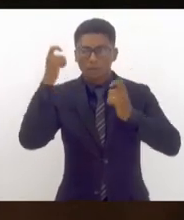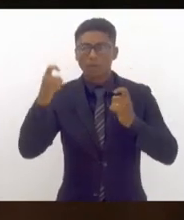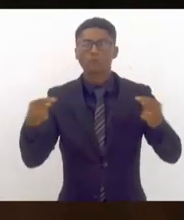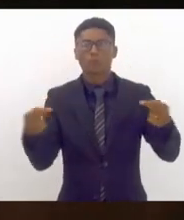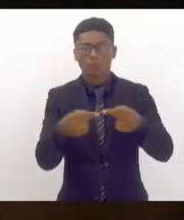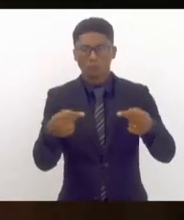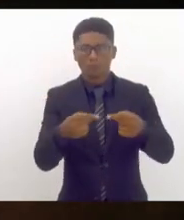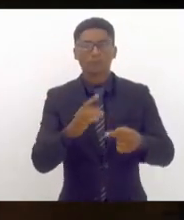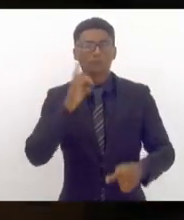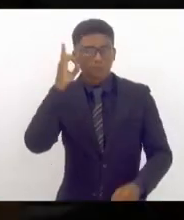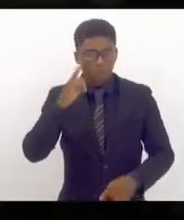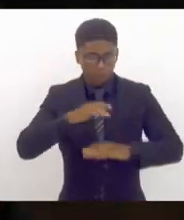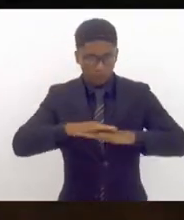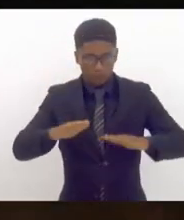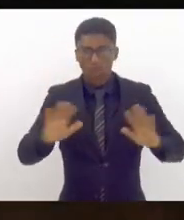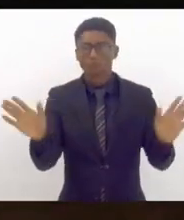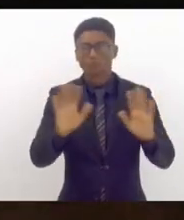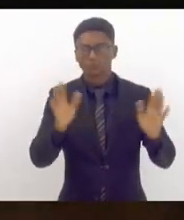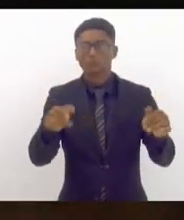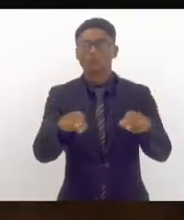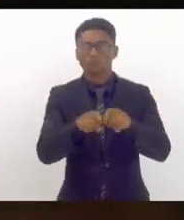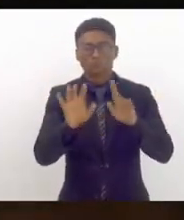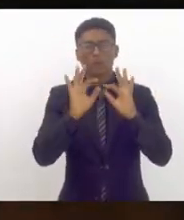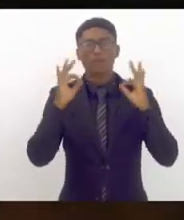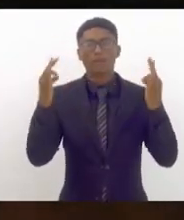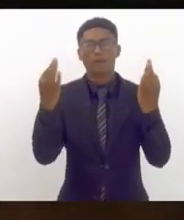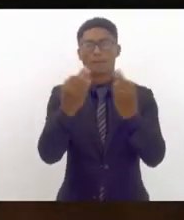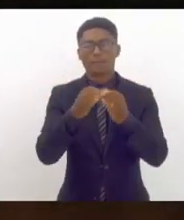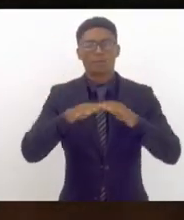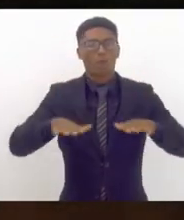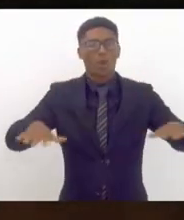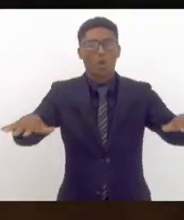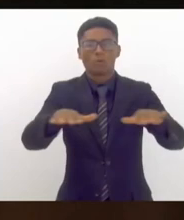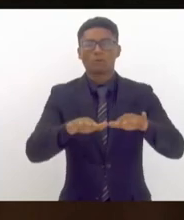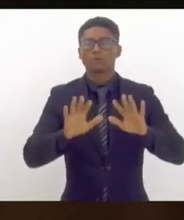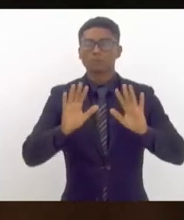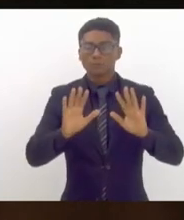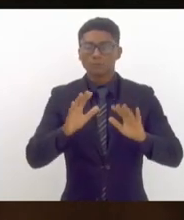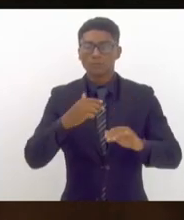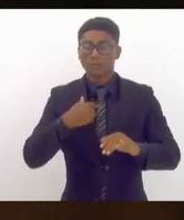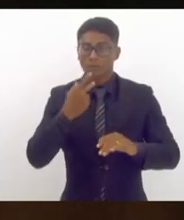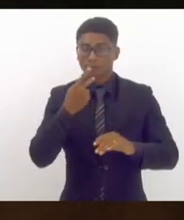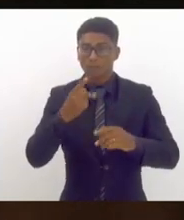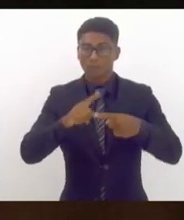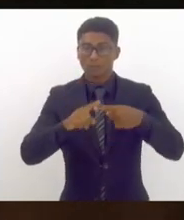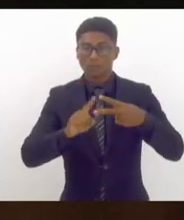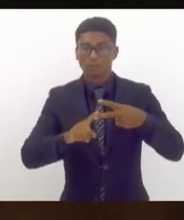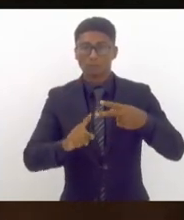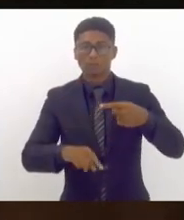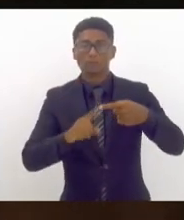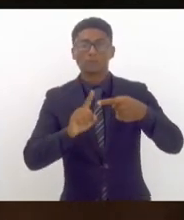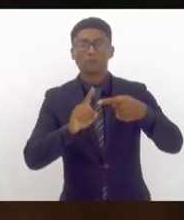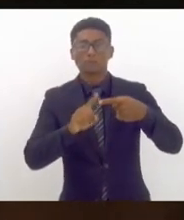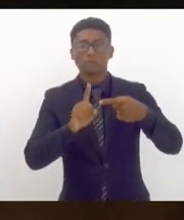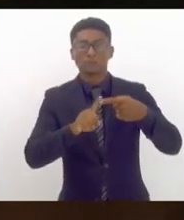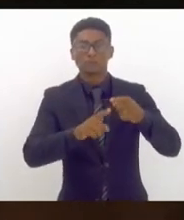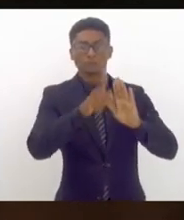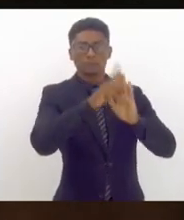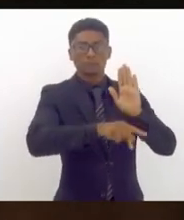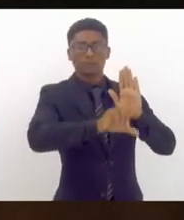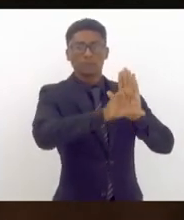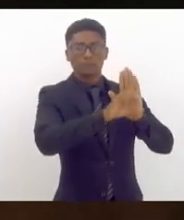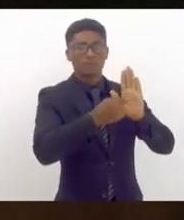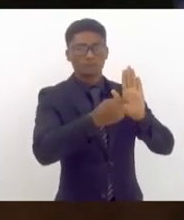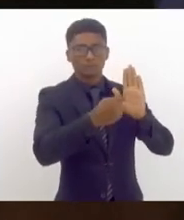aos deputados, mas aos familiares. Mas eu quero chamar a atenção aqui para uma coisa, para duas coisas. Primeiro, que foi um projeto que